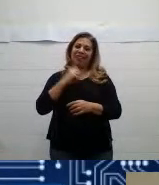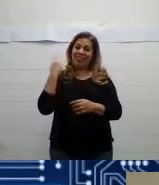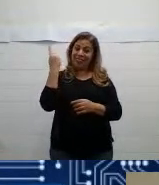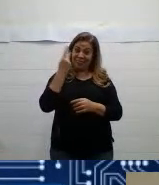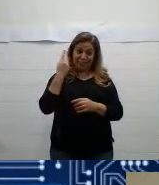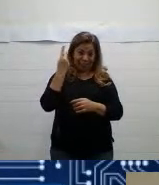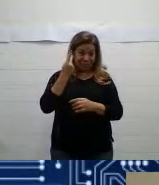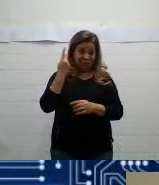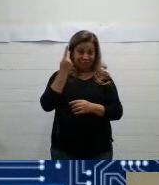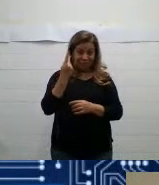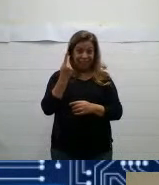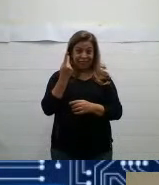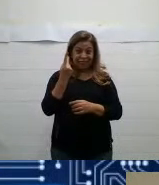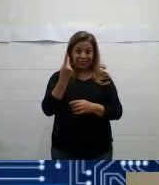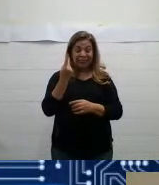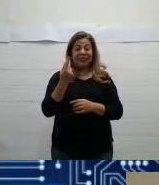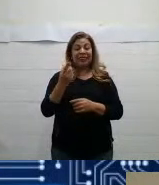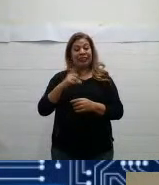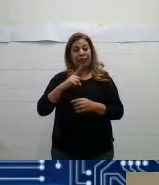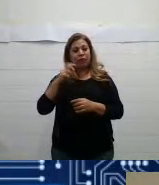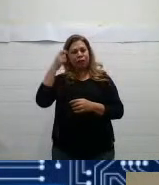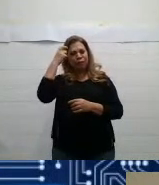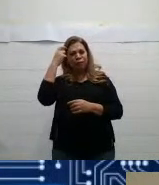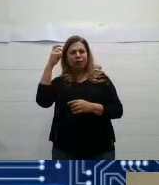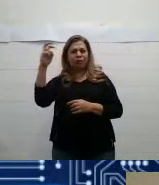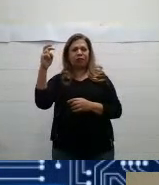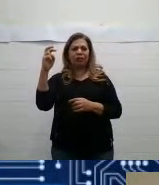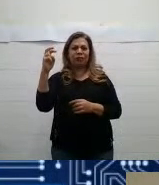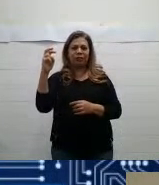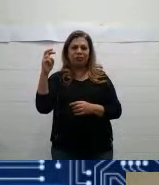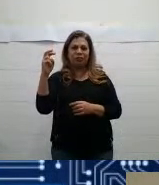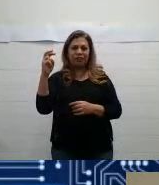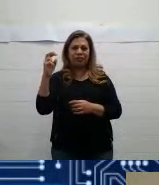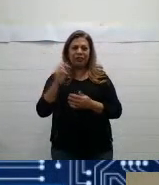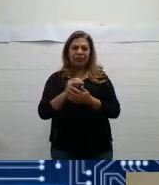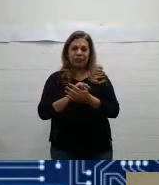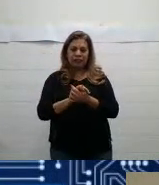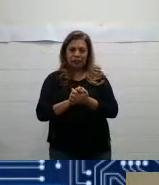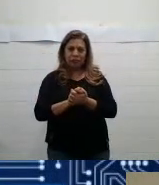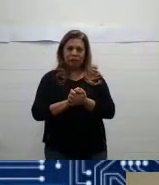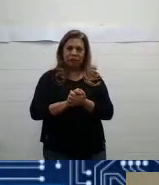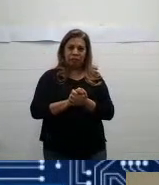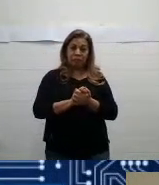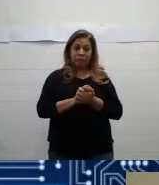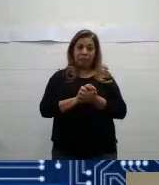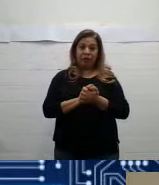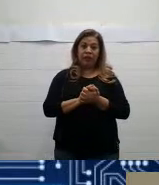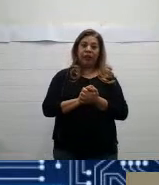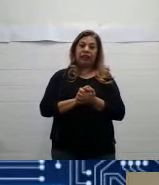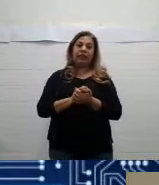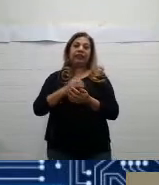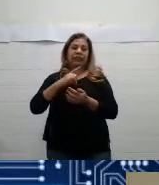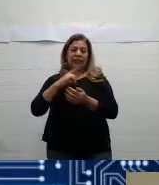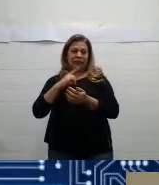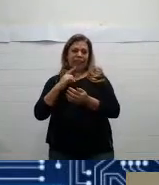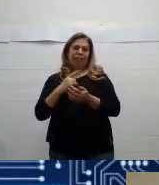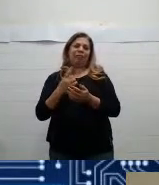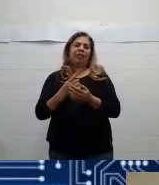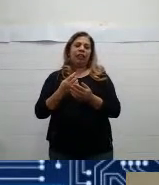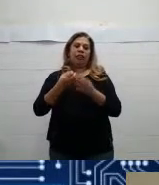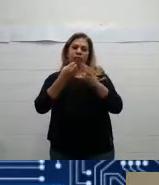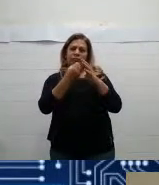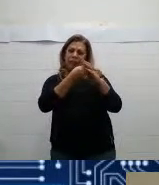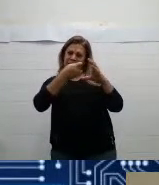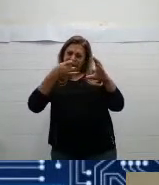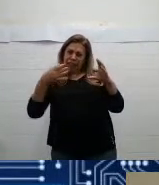nós estamos inseridos em uma cultura, realmente, uma formação familiar, inclusive acadêmica, que é carregada de bastantes estereótipos, e